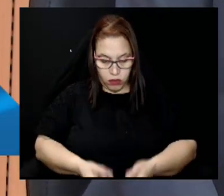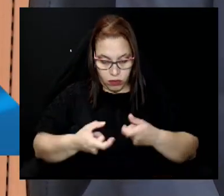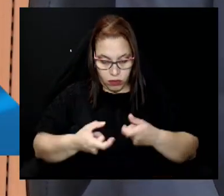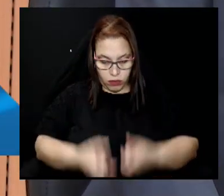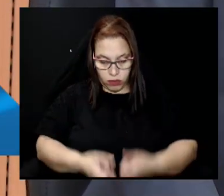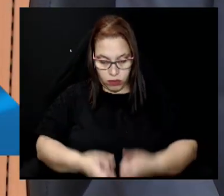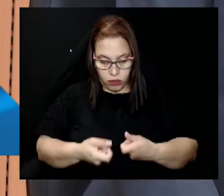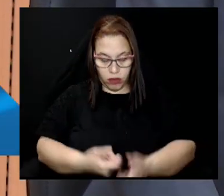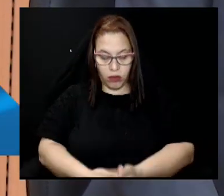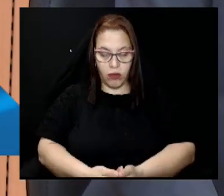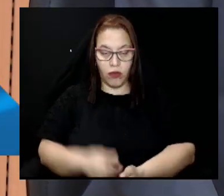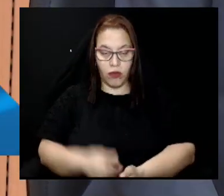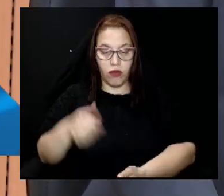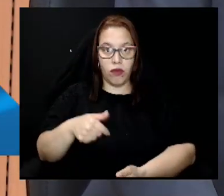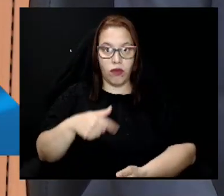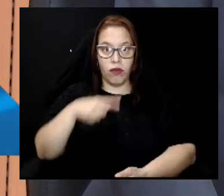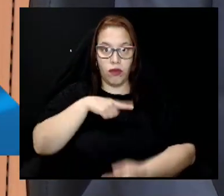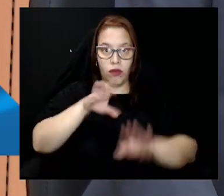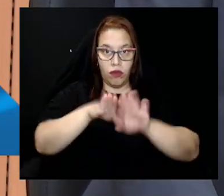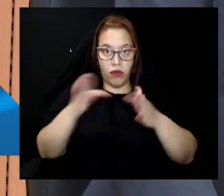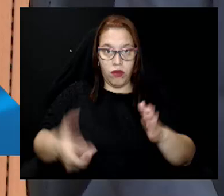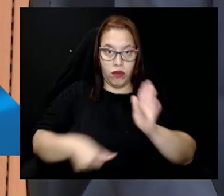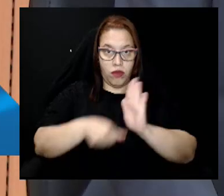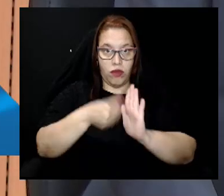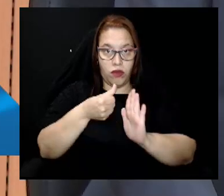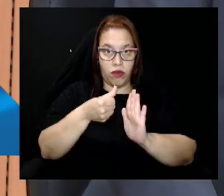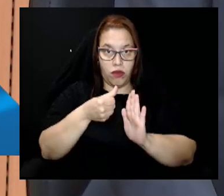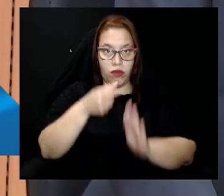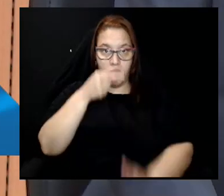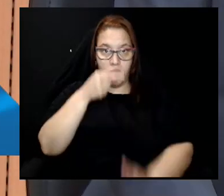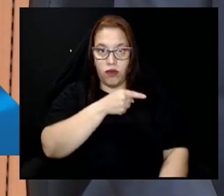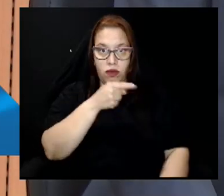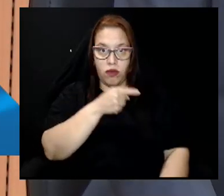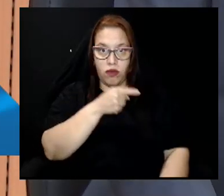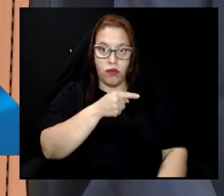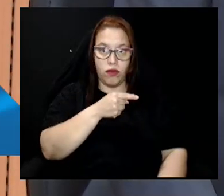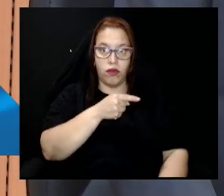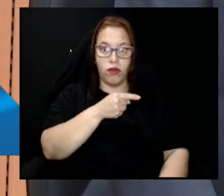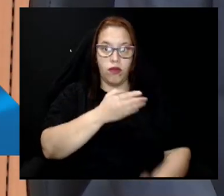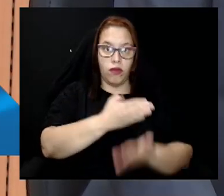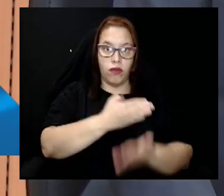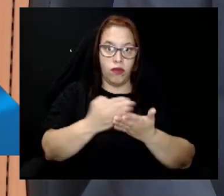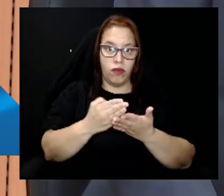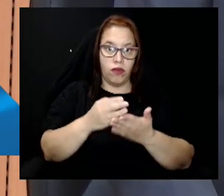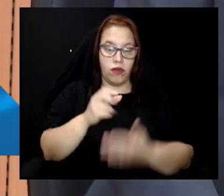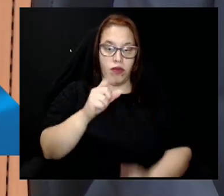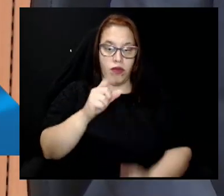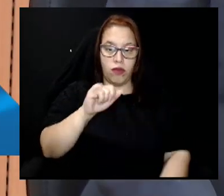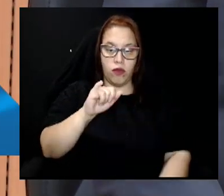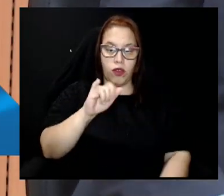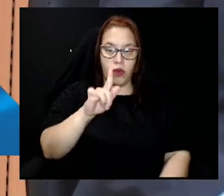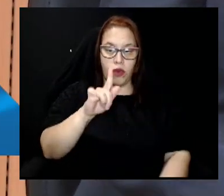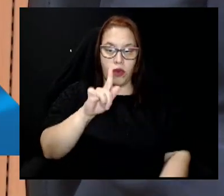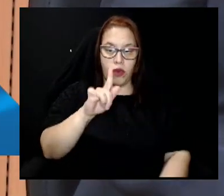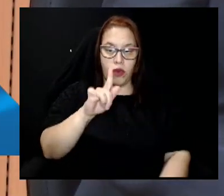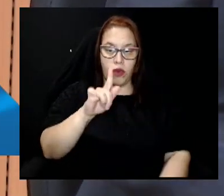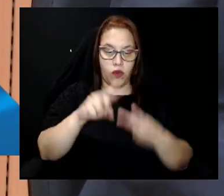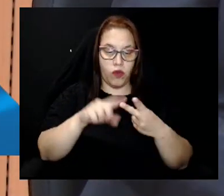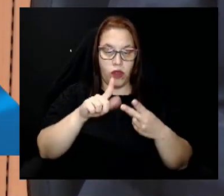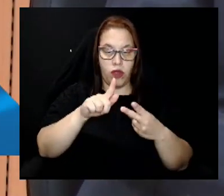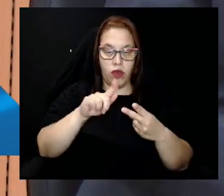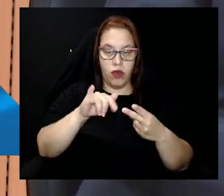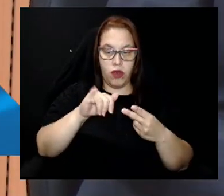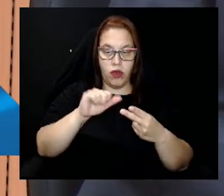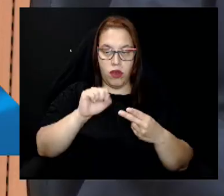uma dinâmica na mesa. Primeiro vai iniciar o Igor, depois a Gisele, na sequência o